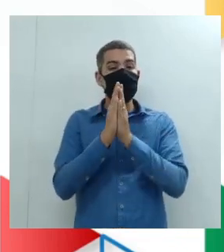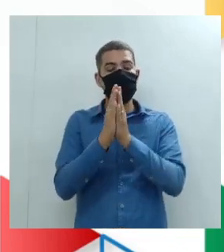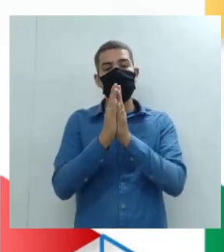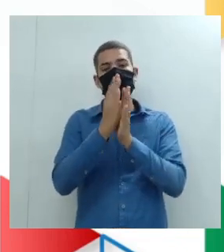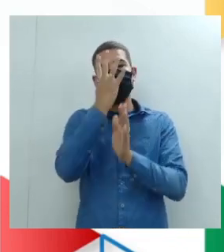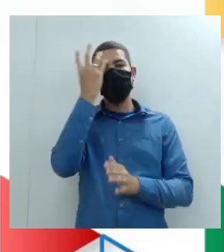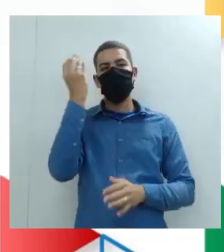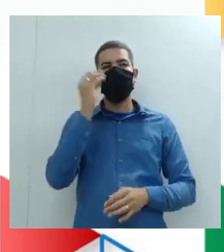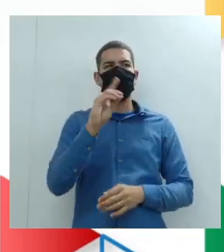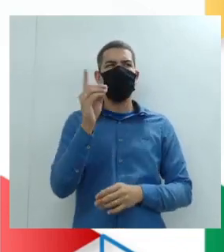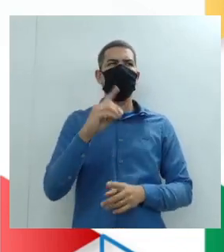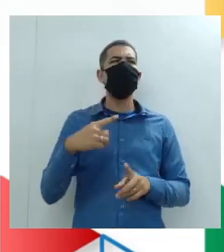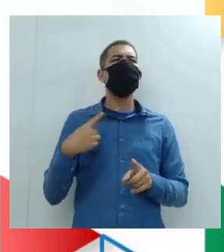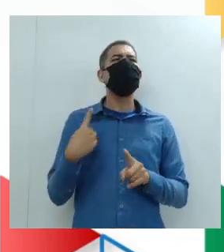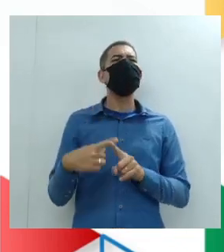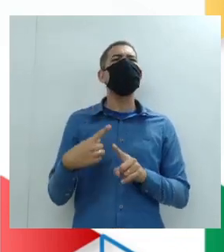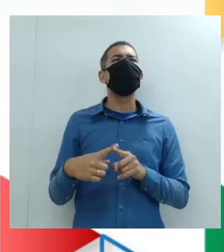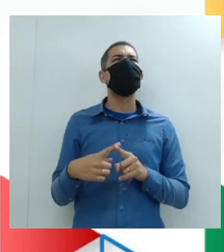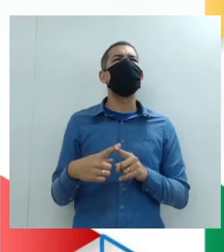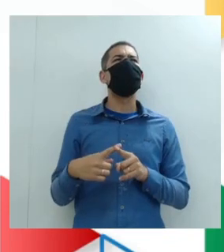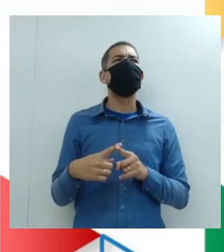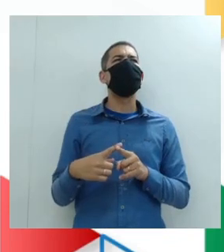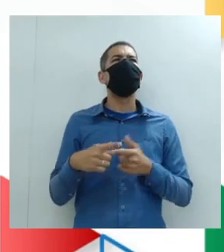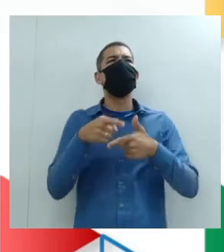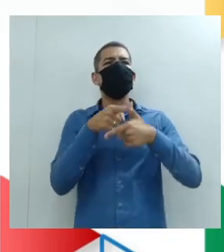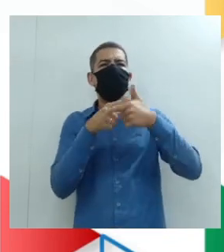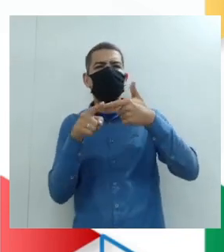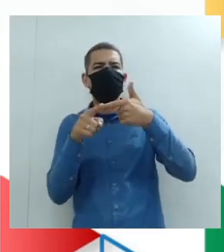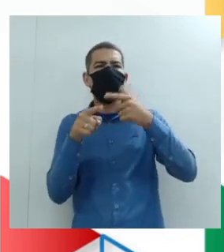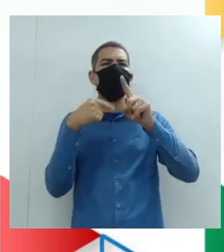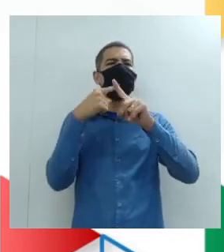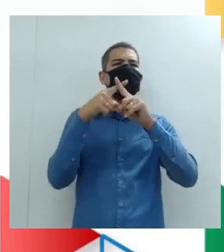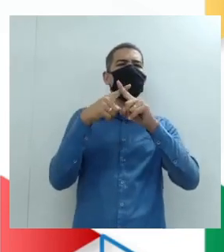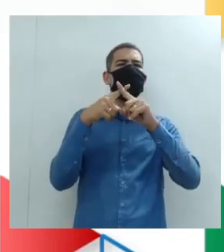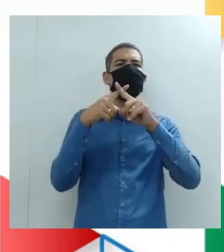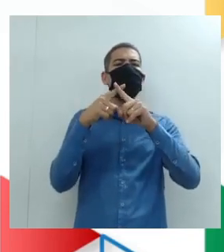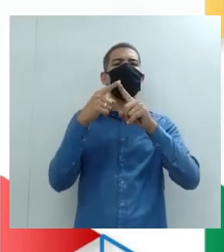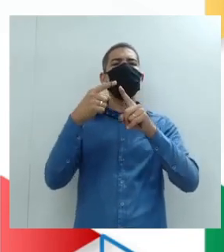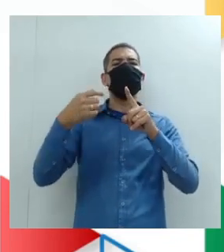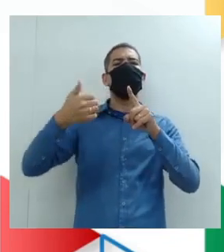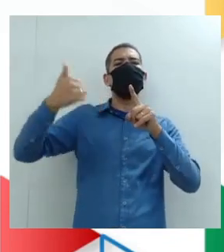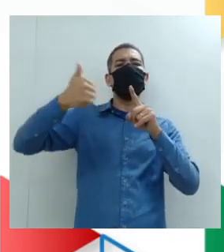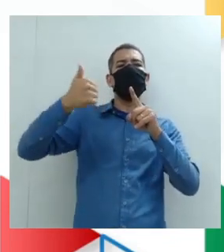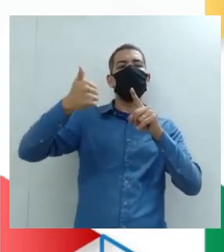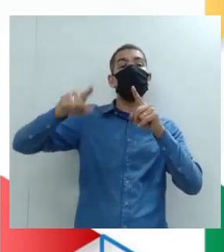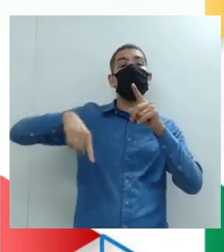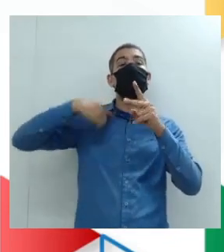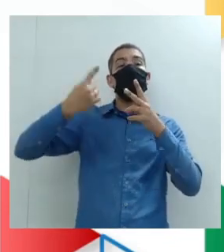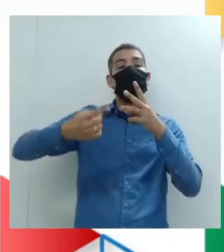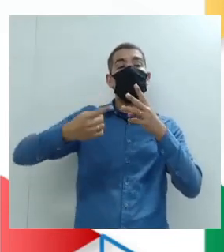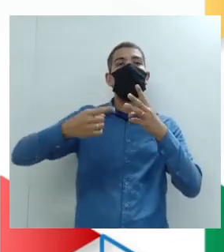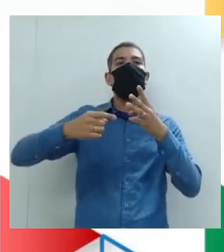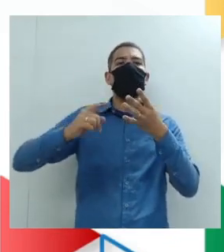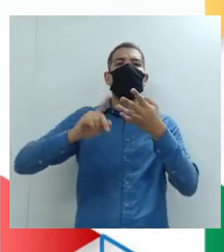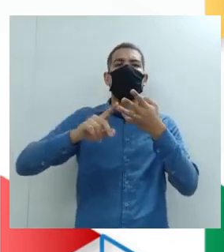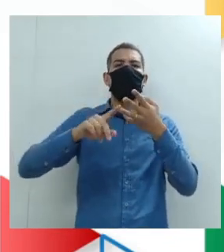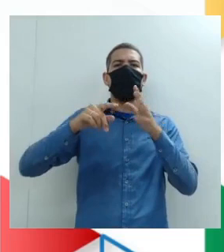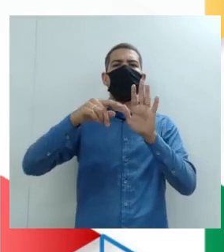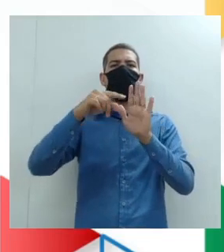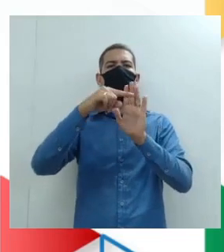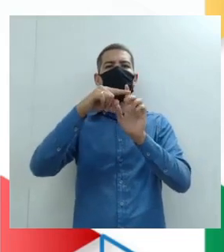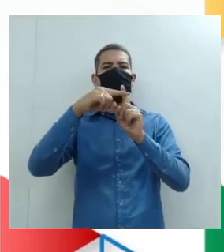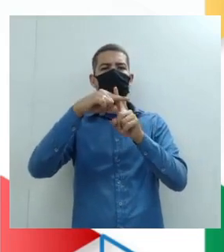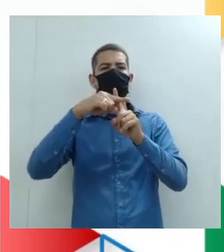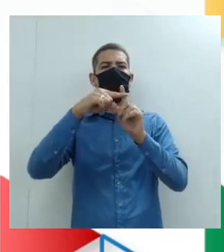esquece. Professor, mas por que a gente faz multiplicação e divisão primeiro que soma e subtração? Porque os valores,